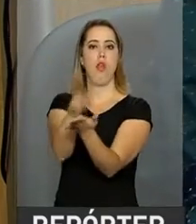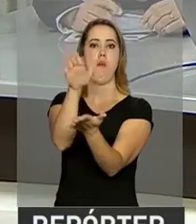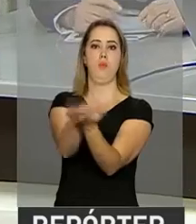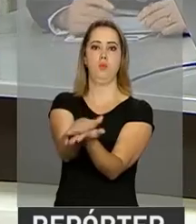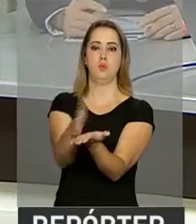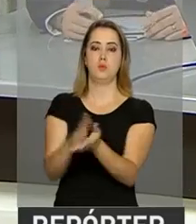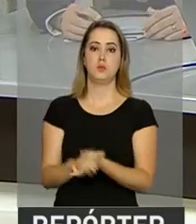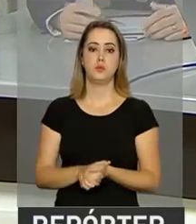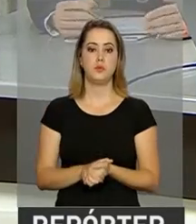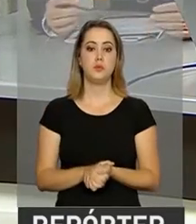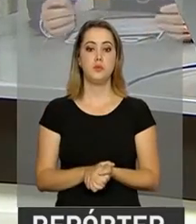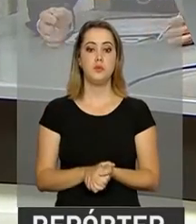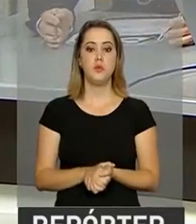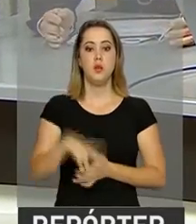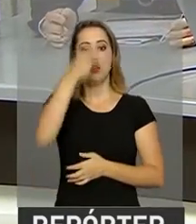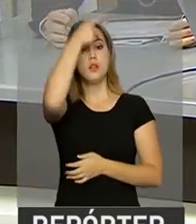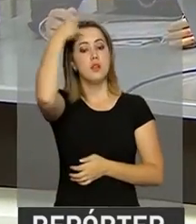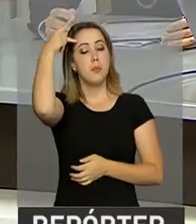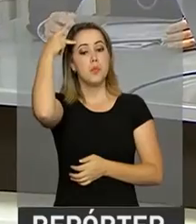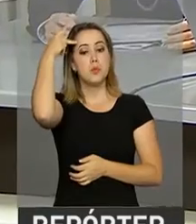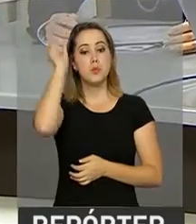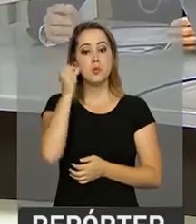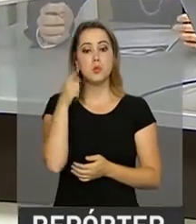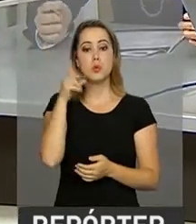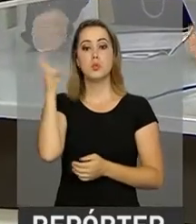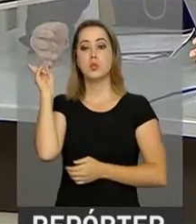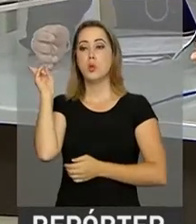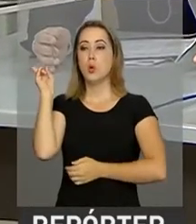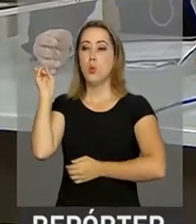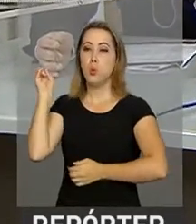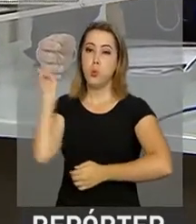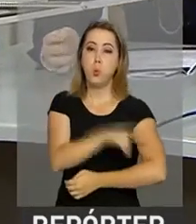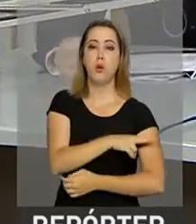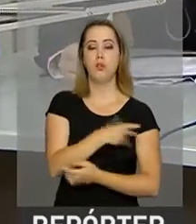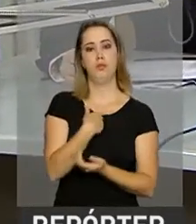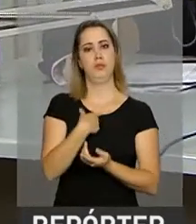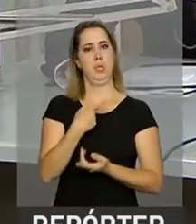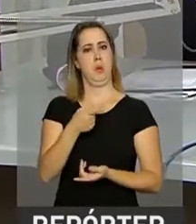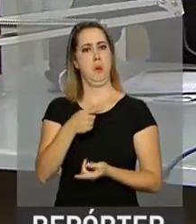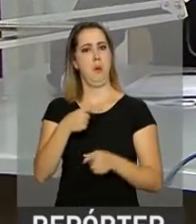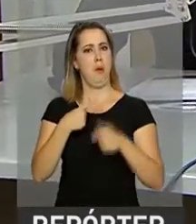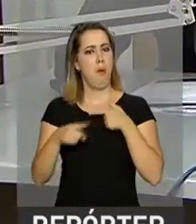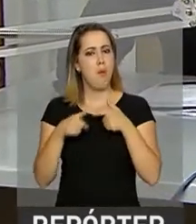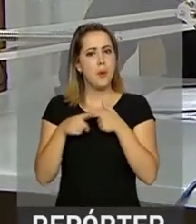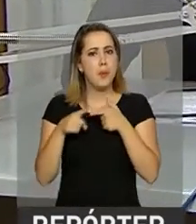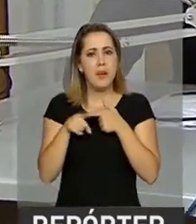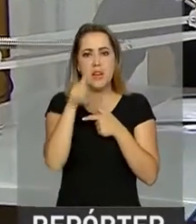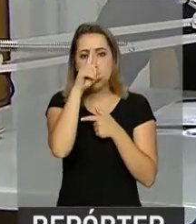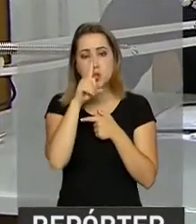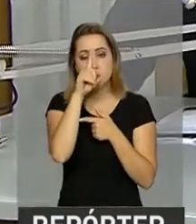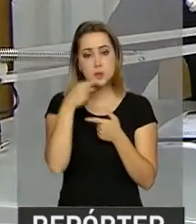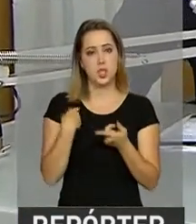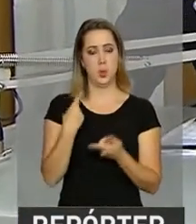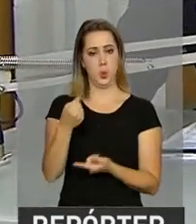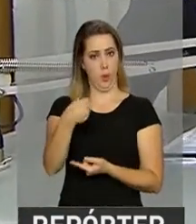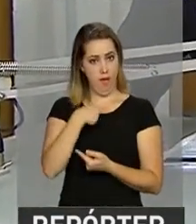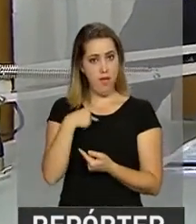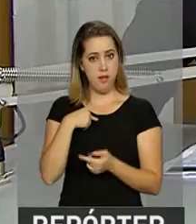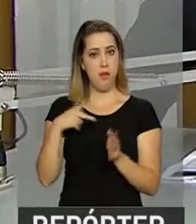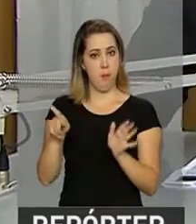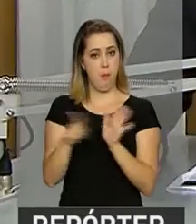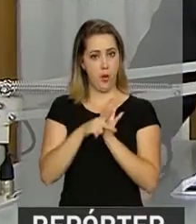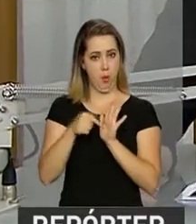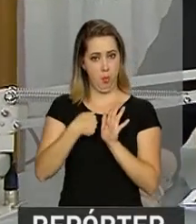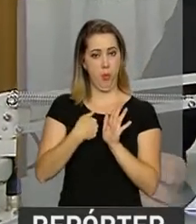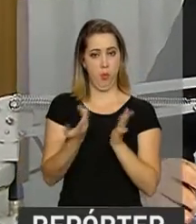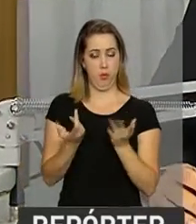O motorista que trafega em alta velocidade, ele está colocando em risco, não só ele, mas também todas as pessoas que fazem